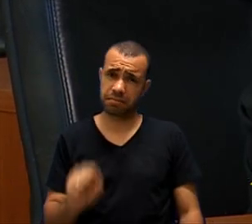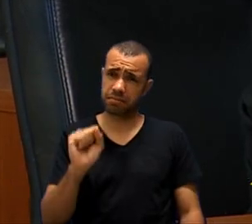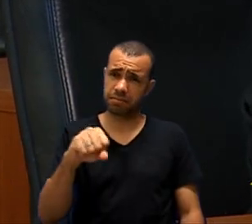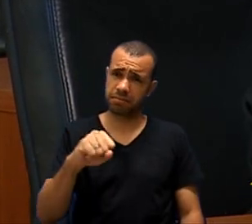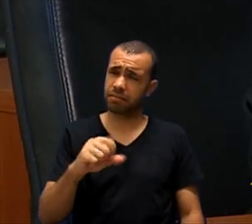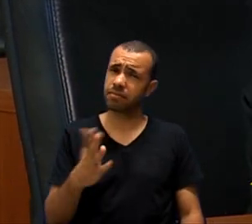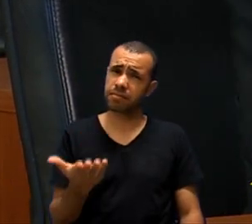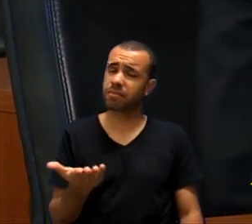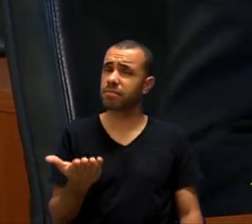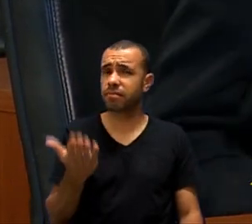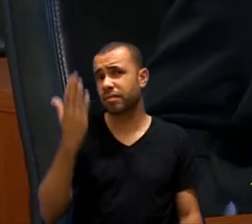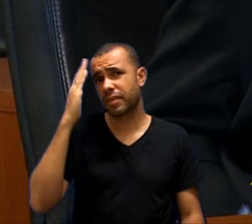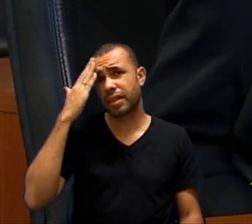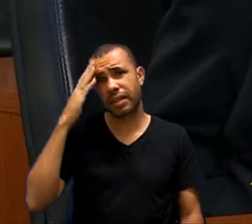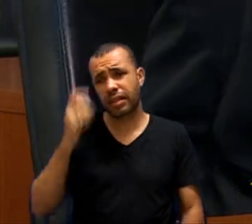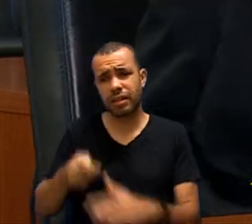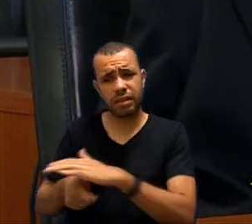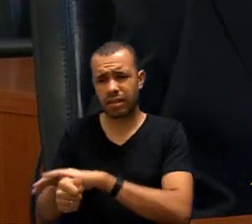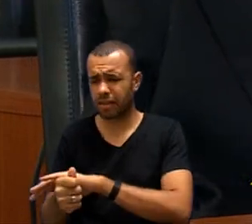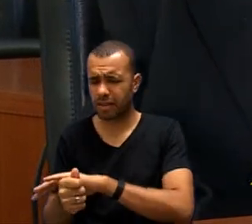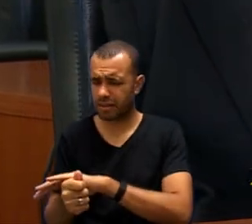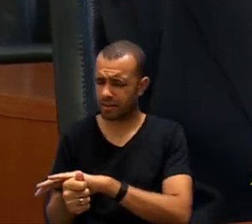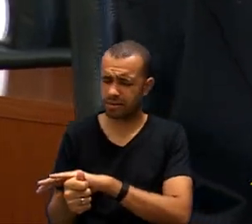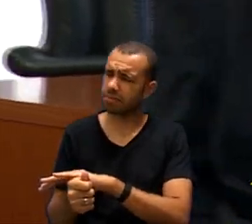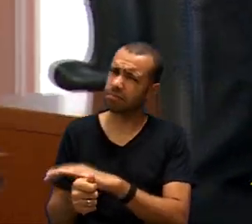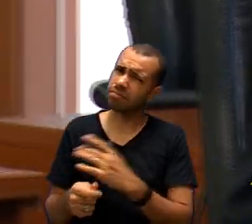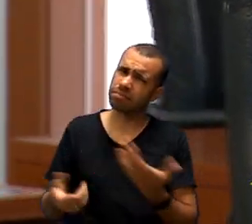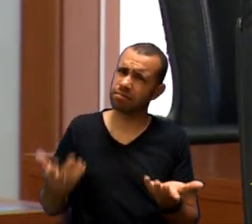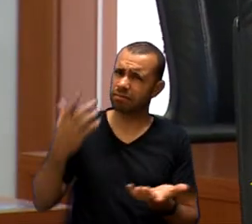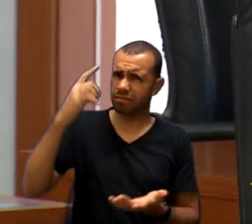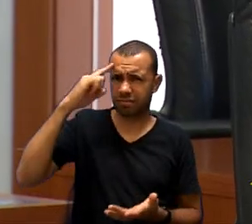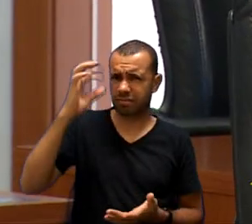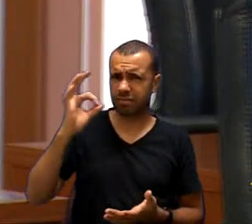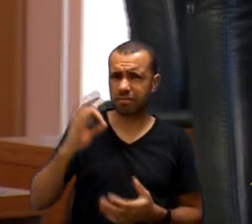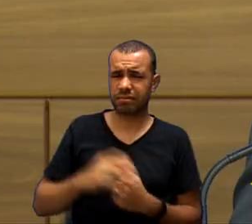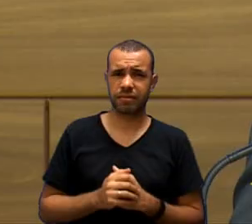mas por que é considerado investimento? Não entendi. Mas tudo bem.